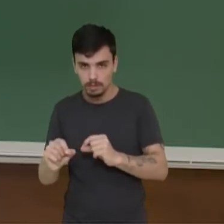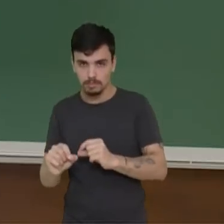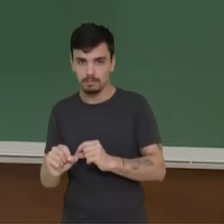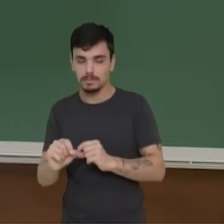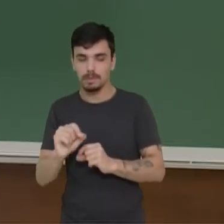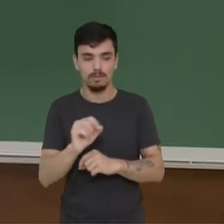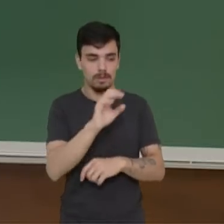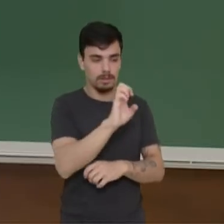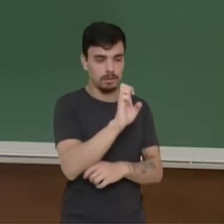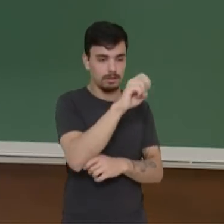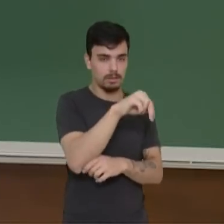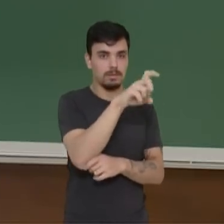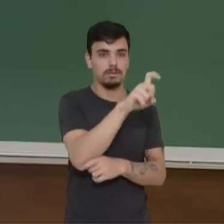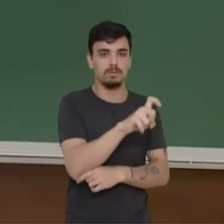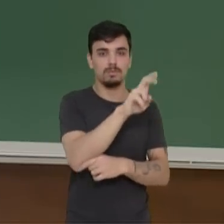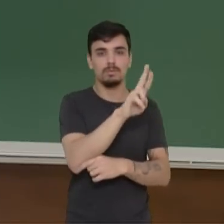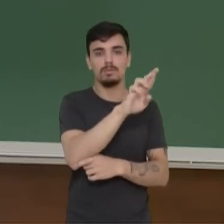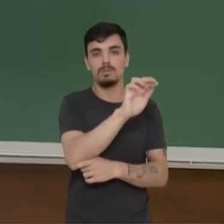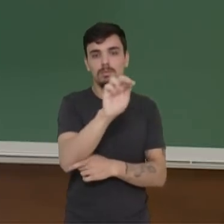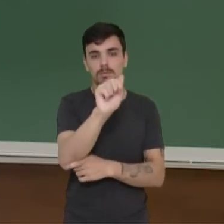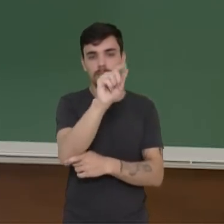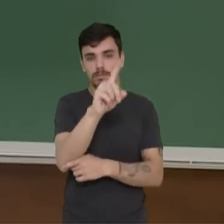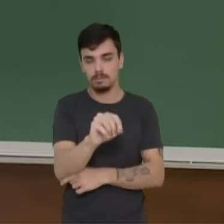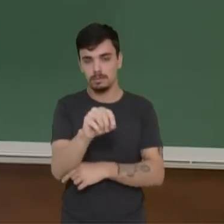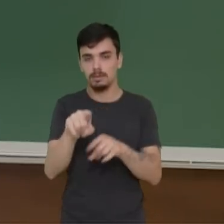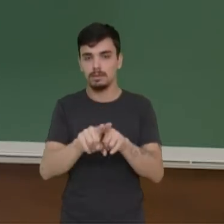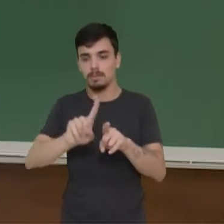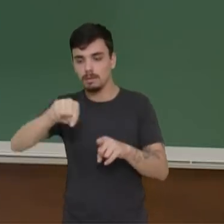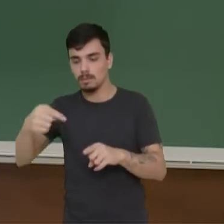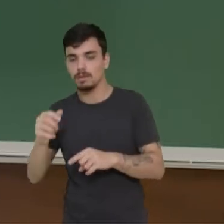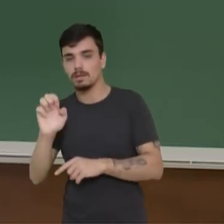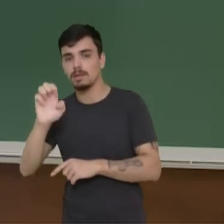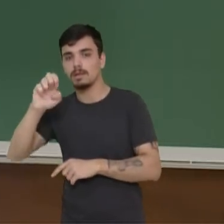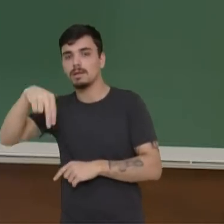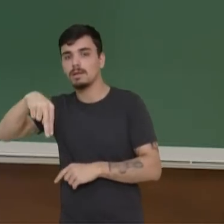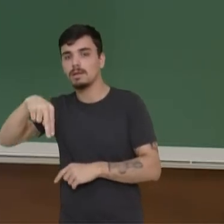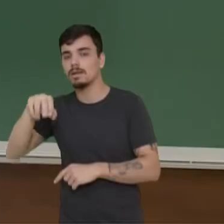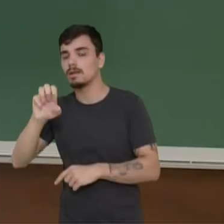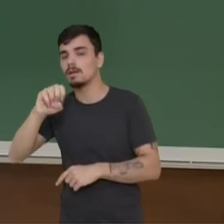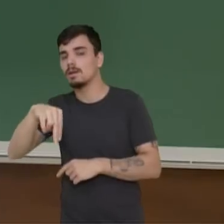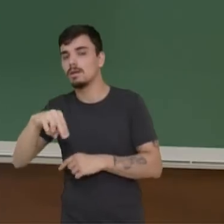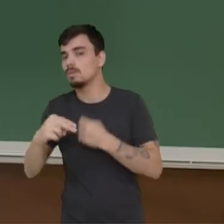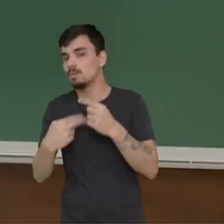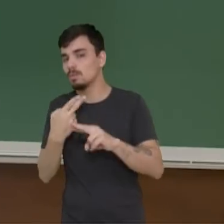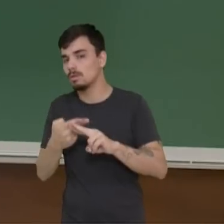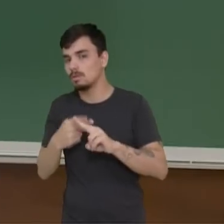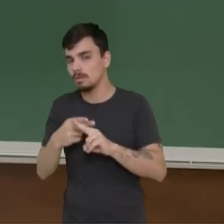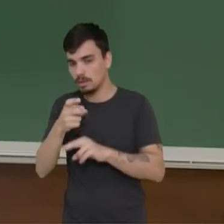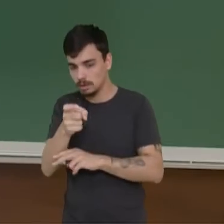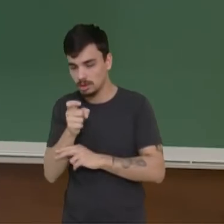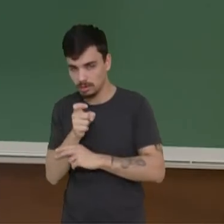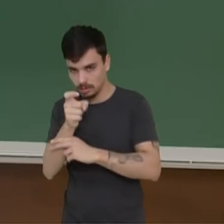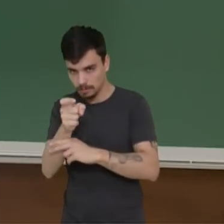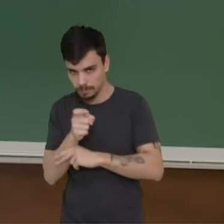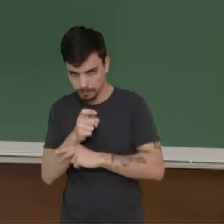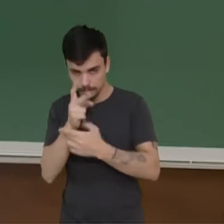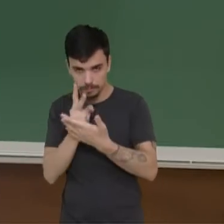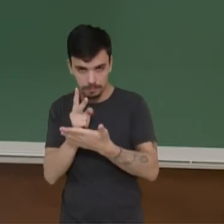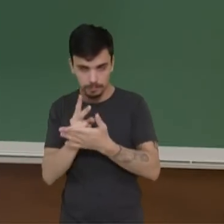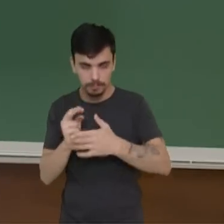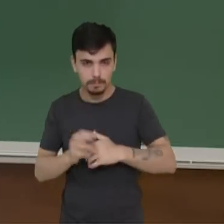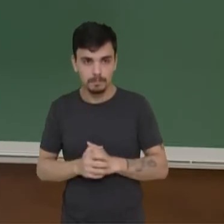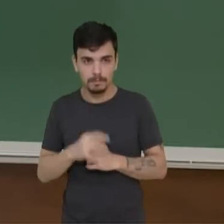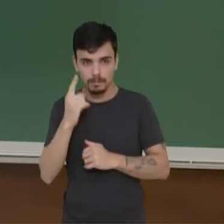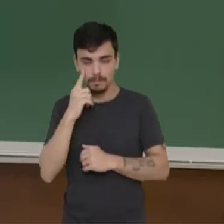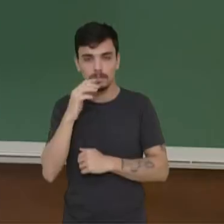X, porque via de regra, depois da palavra em, do prefixo, né, EN, eu vou usar X, né? Como a gente viu ali